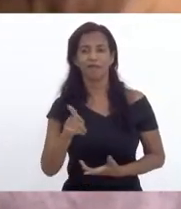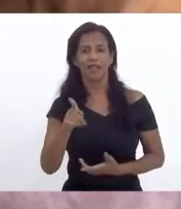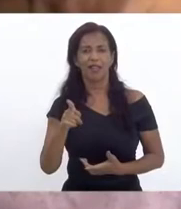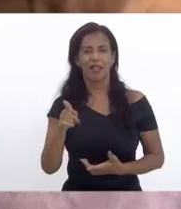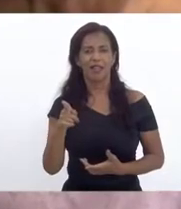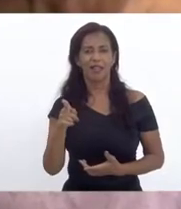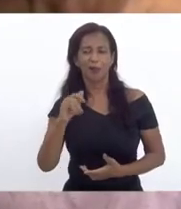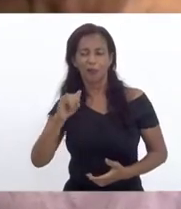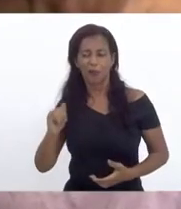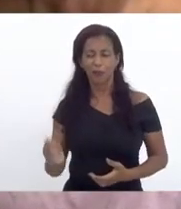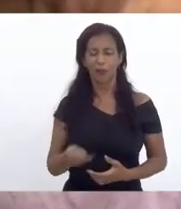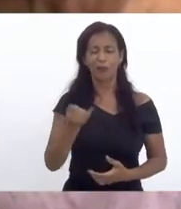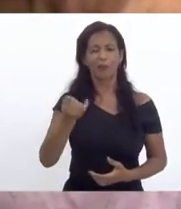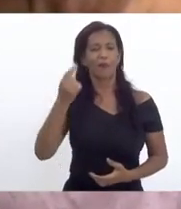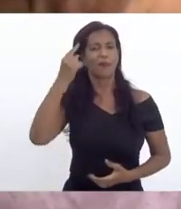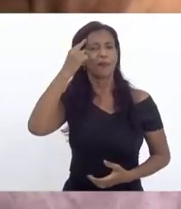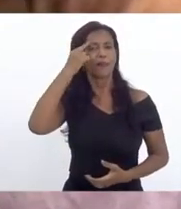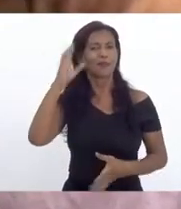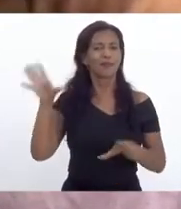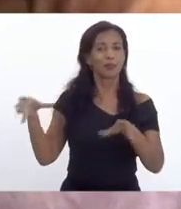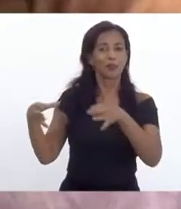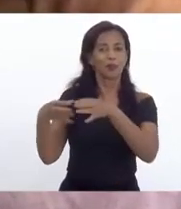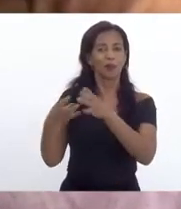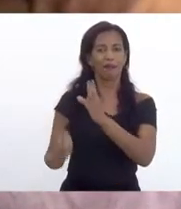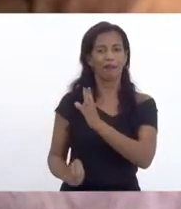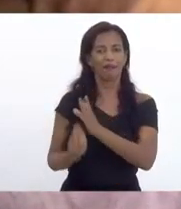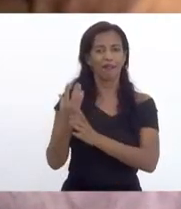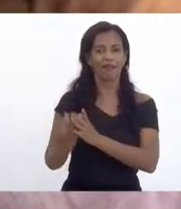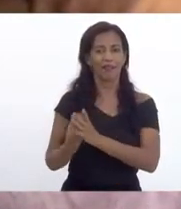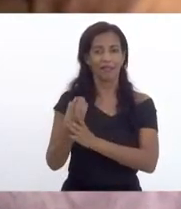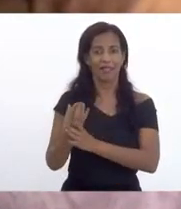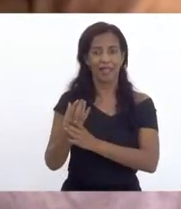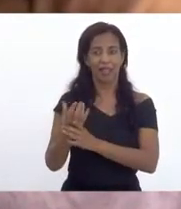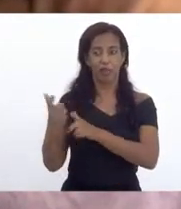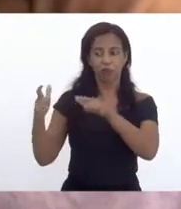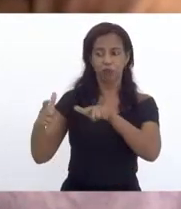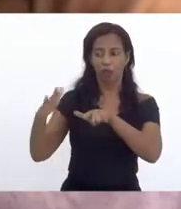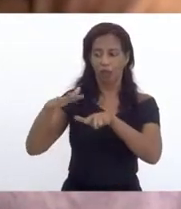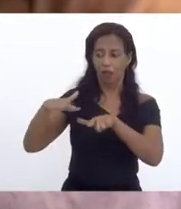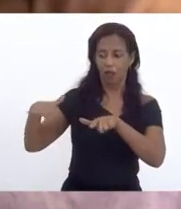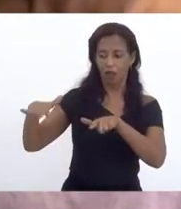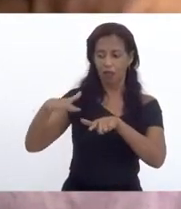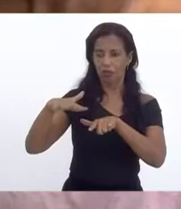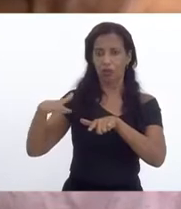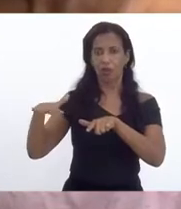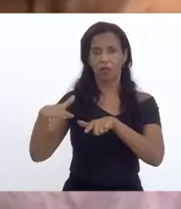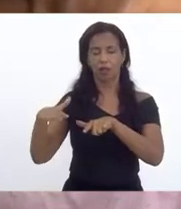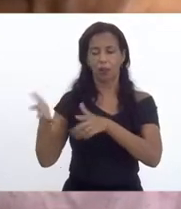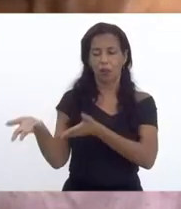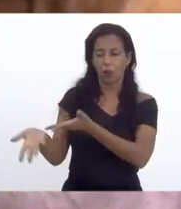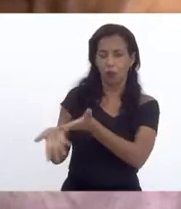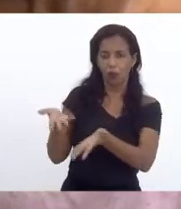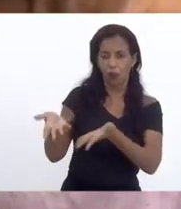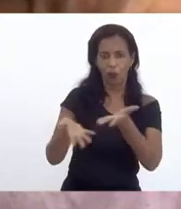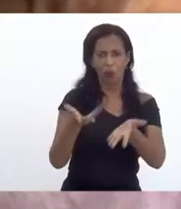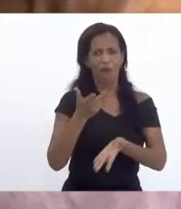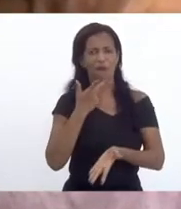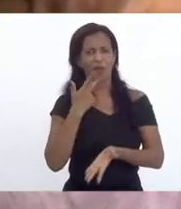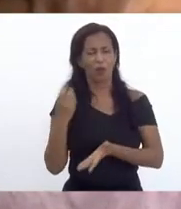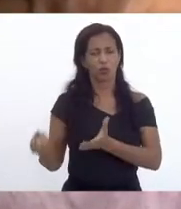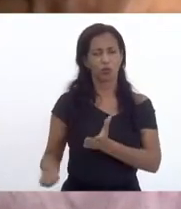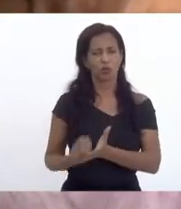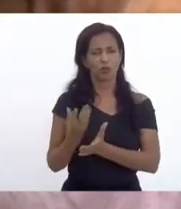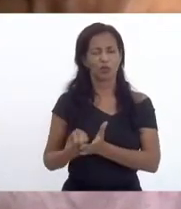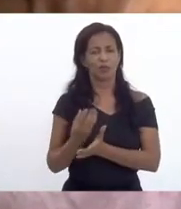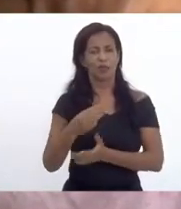observatório, uma possibilidade da gente pensar em conjunto, criar um observatório regional. Um participante aqui falou de uma iniciativa